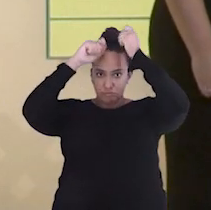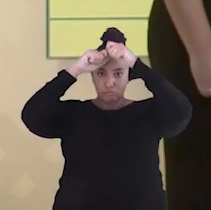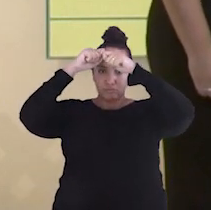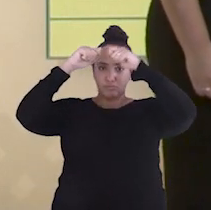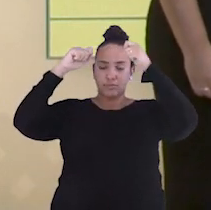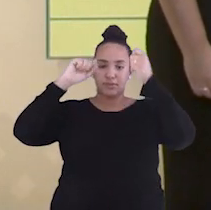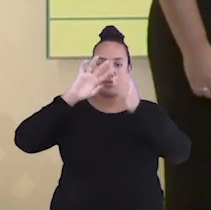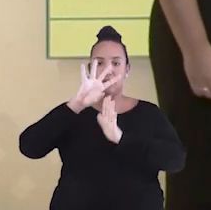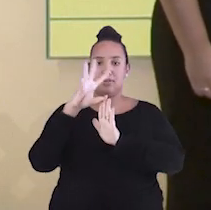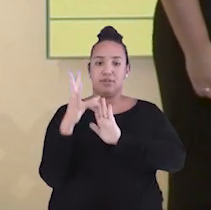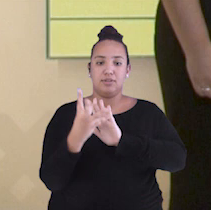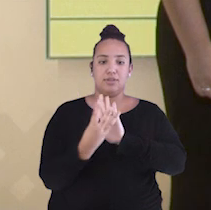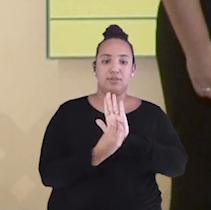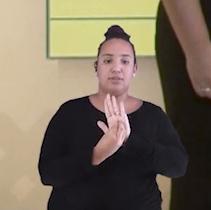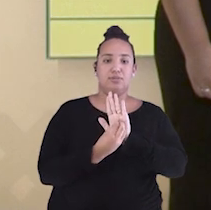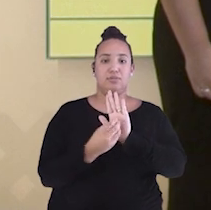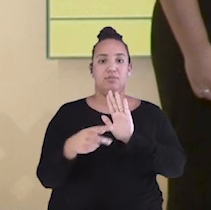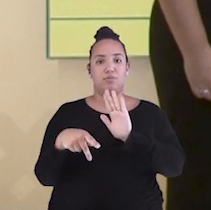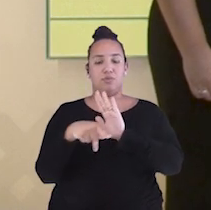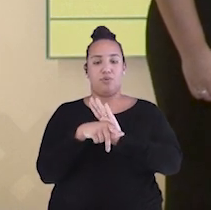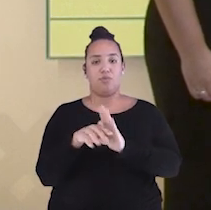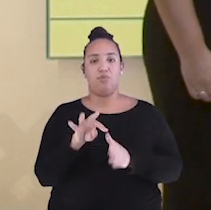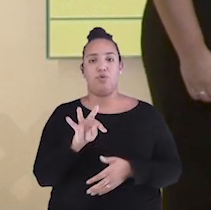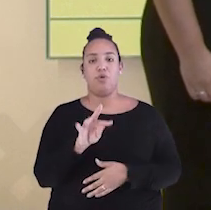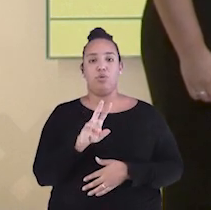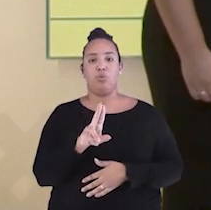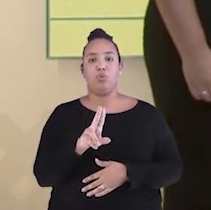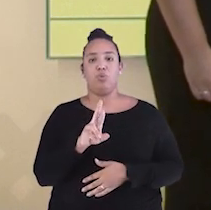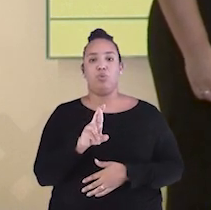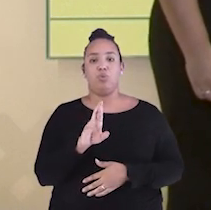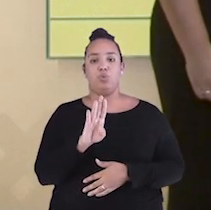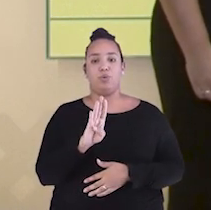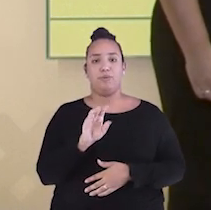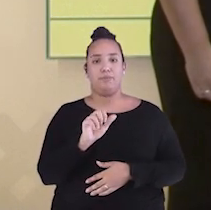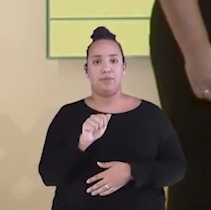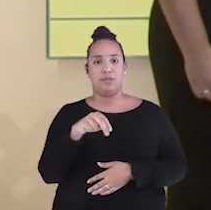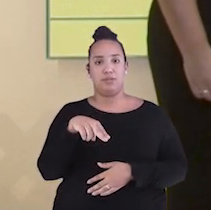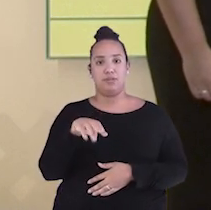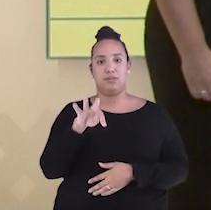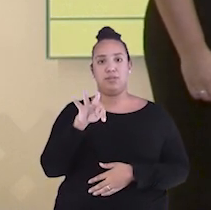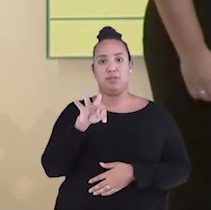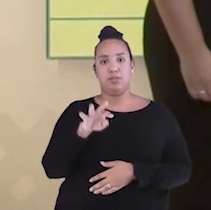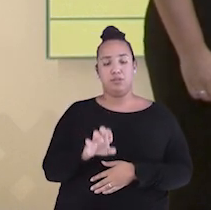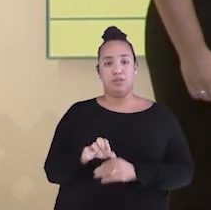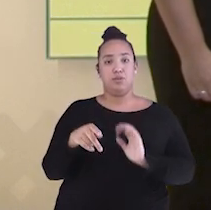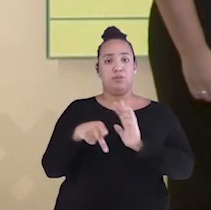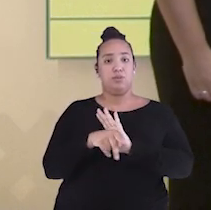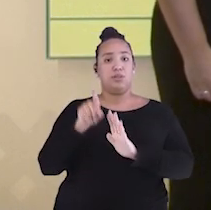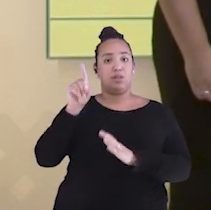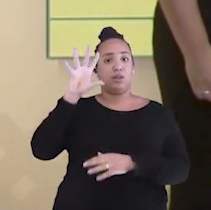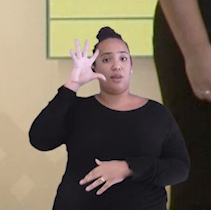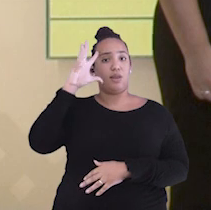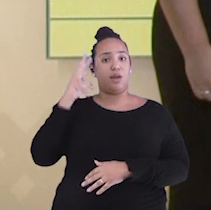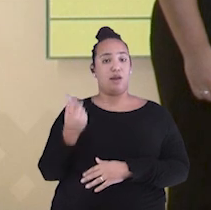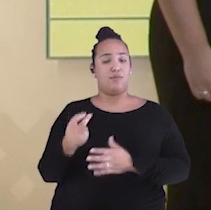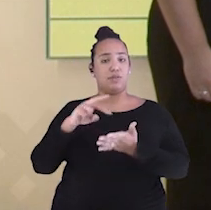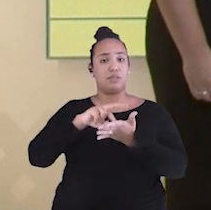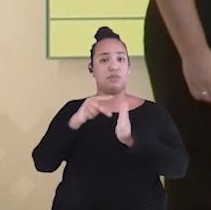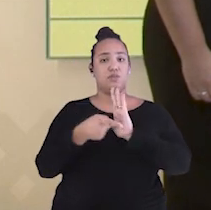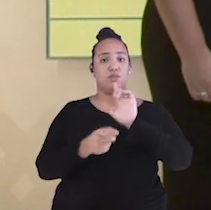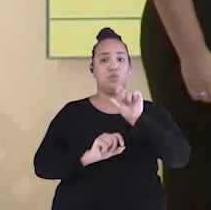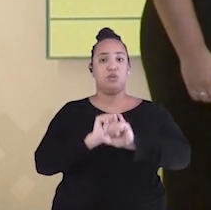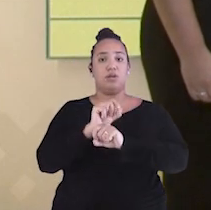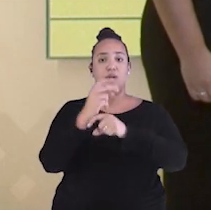cabeça, simbolizando o ojá, turbante, que na África tem o significado de proteger